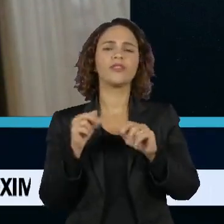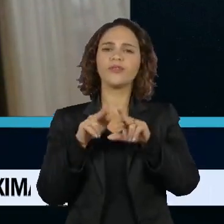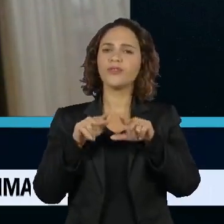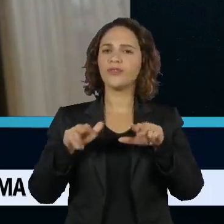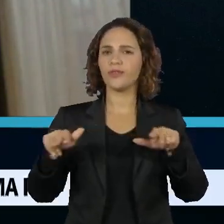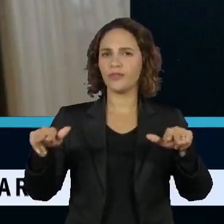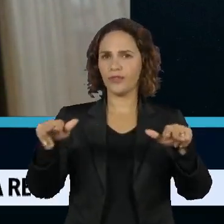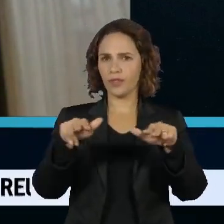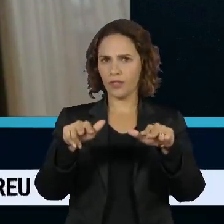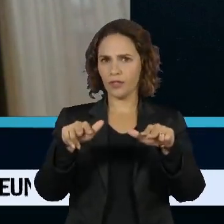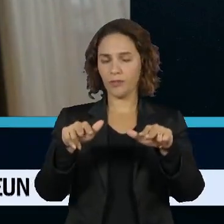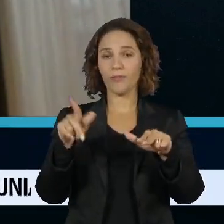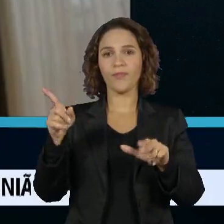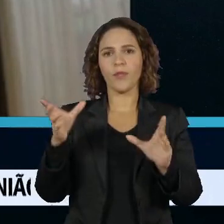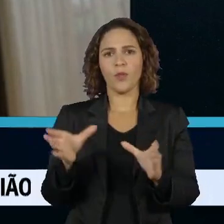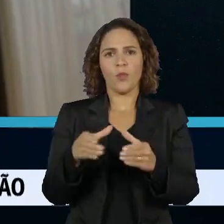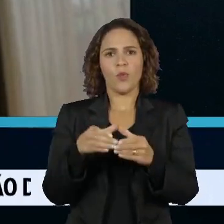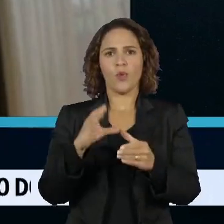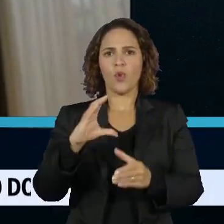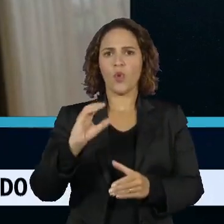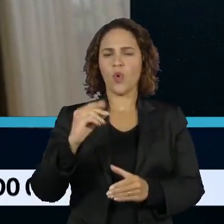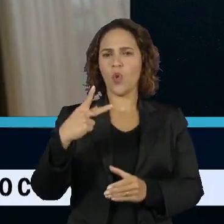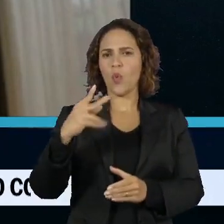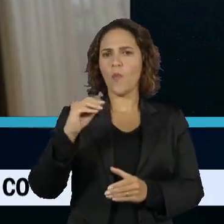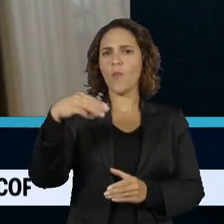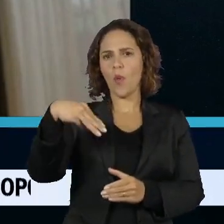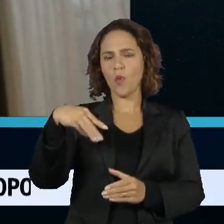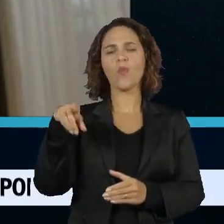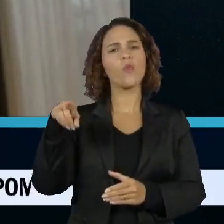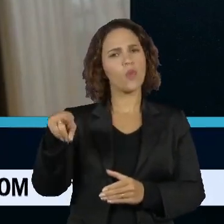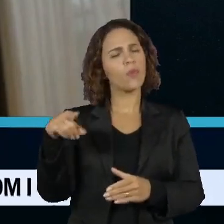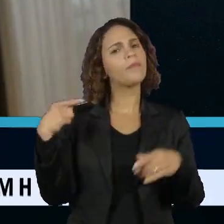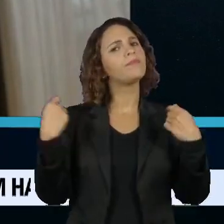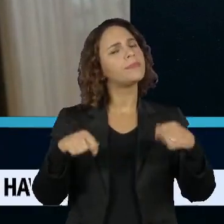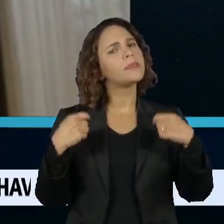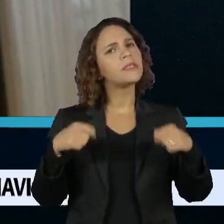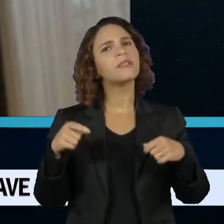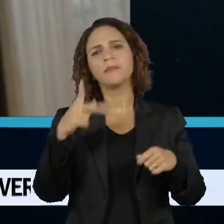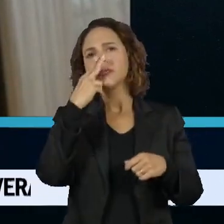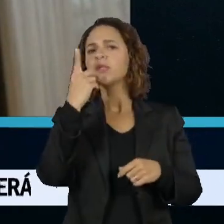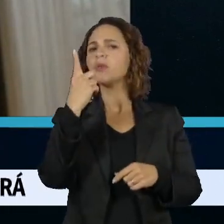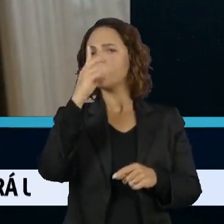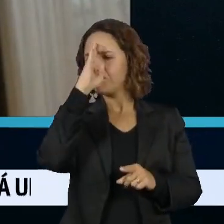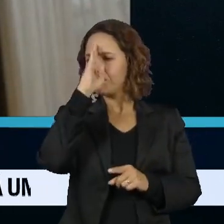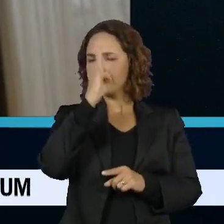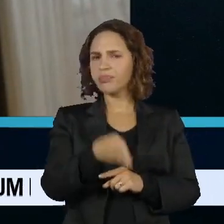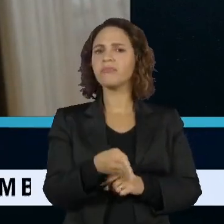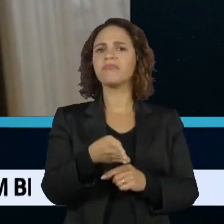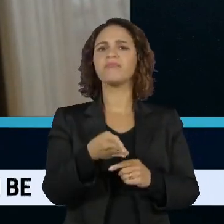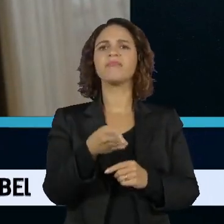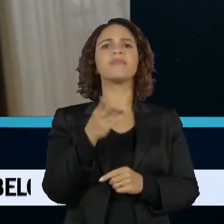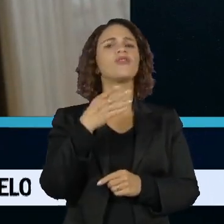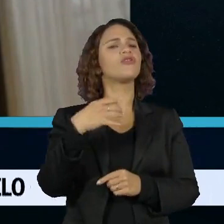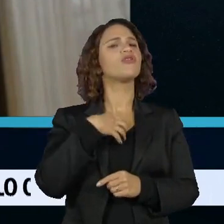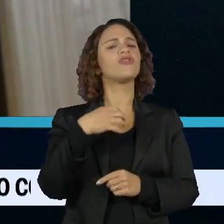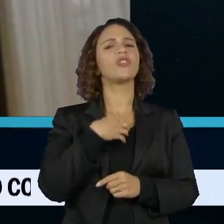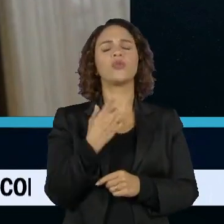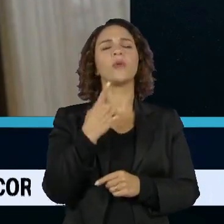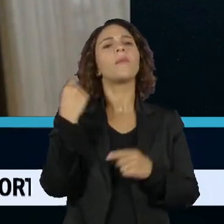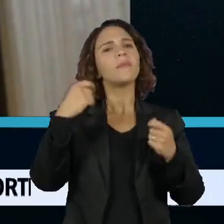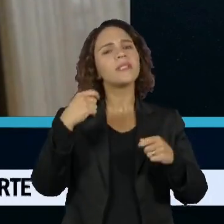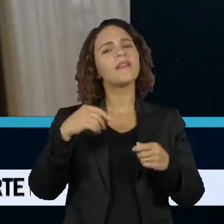diferentes para o Copom. O Copom está muito monolítico, está muito pouco plural. E